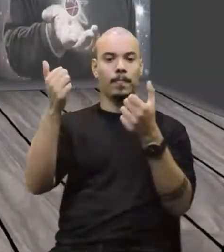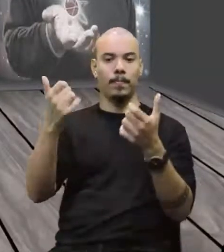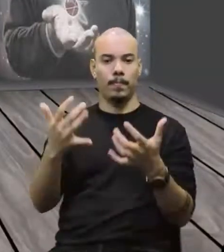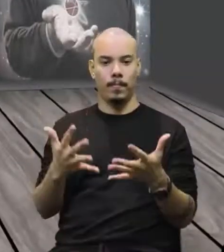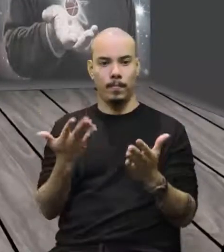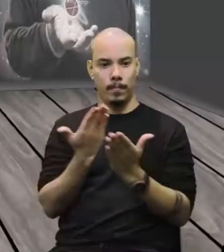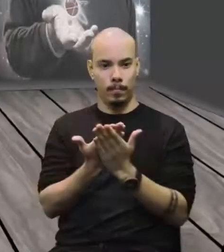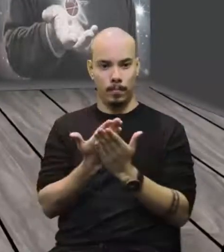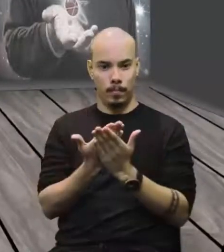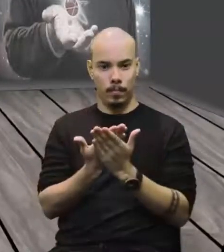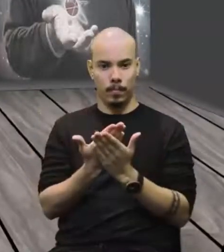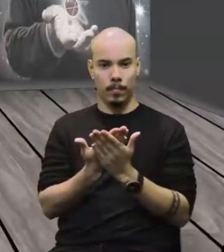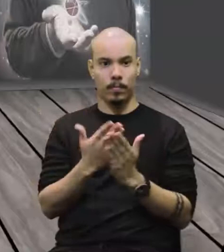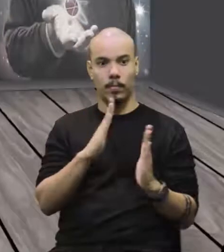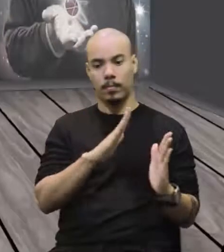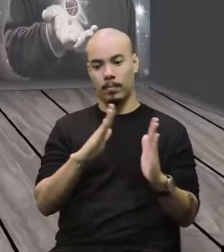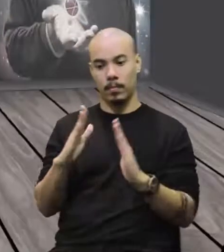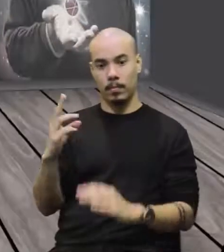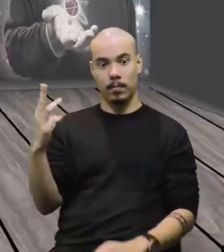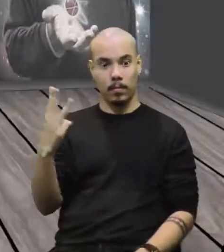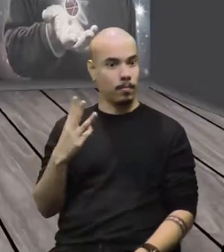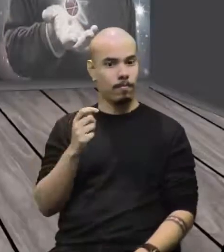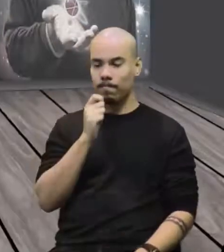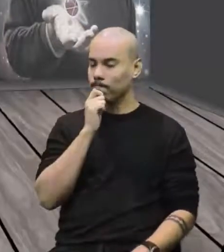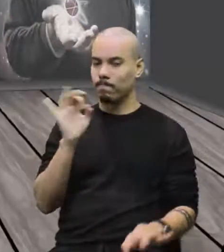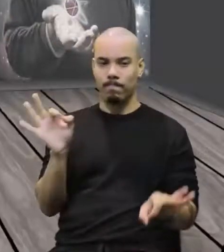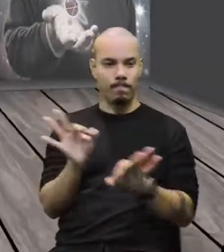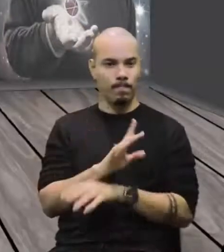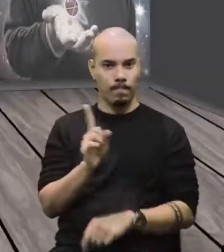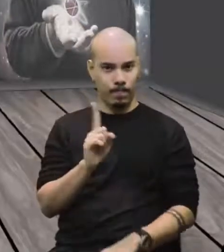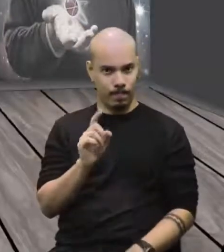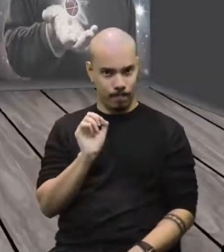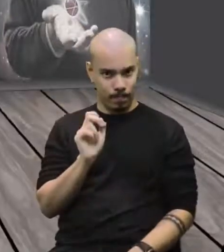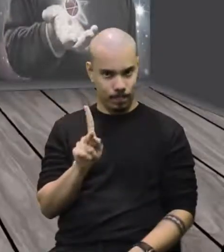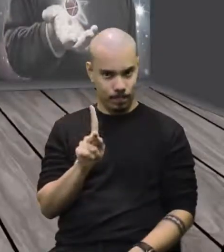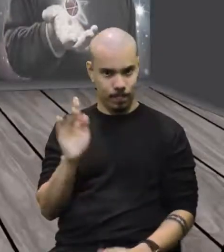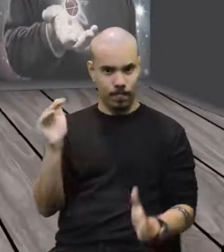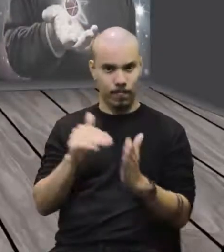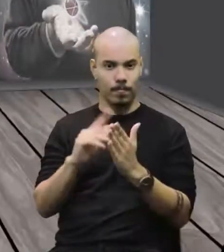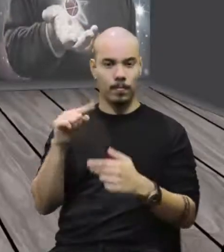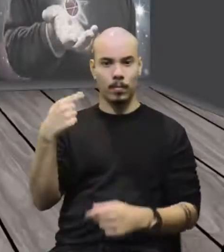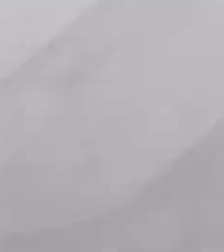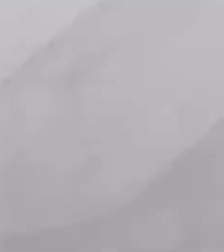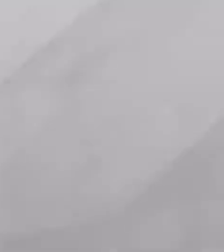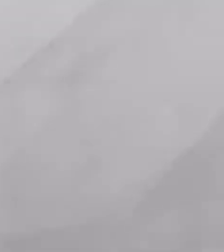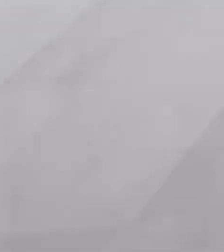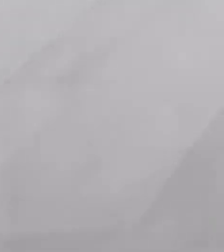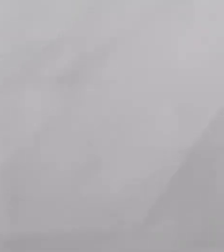dessa aula, né? A parte 3. Isso, um assunto que não termina agora. Isso. Então, vamos lá. Até a próxima.